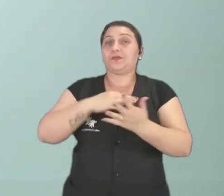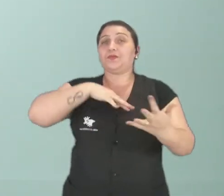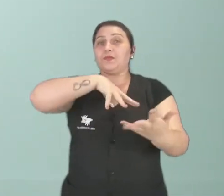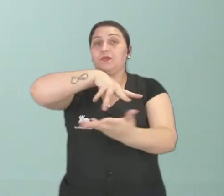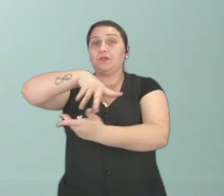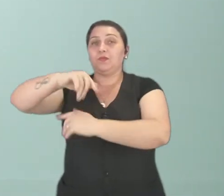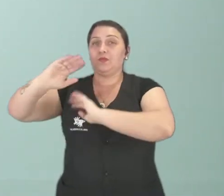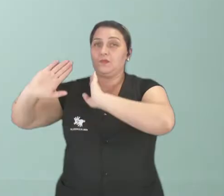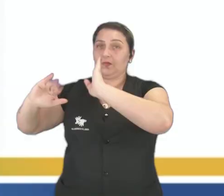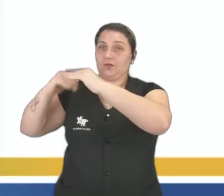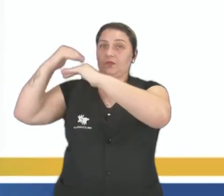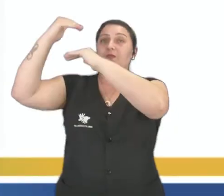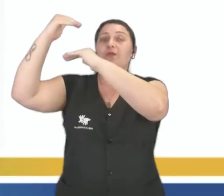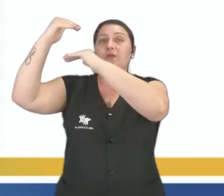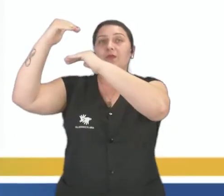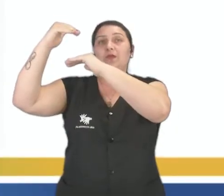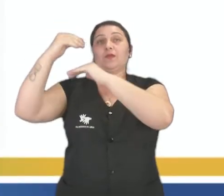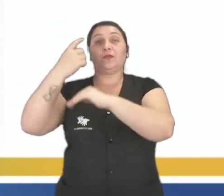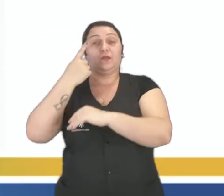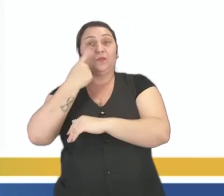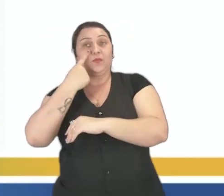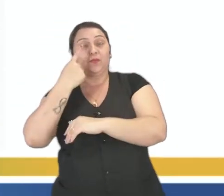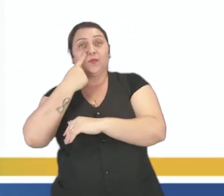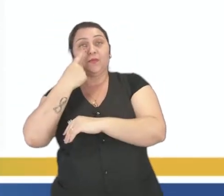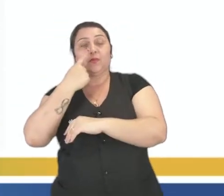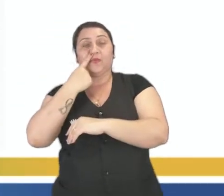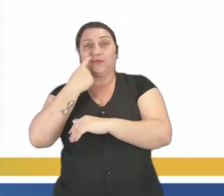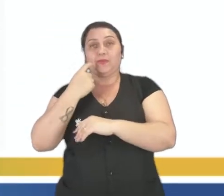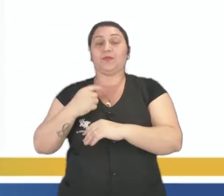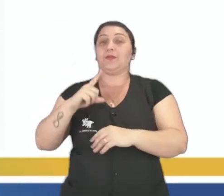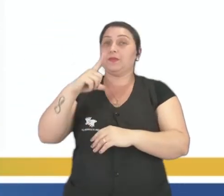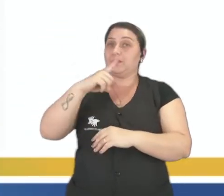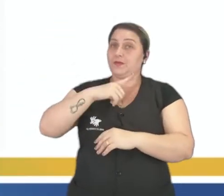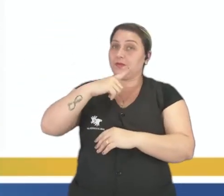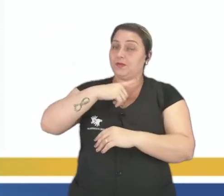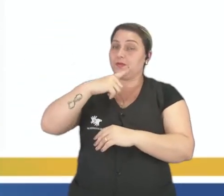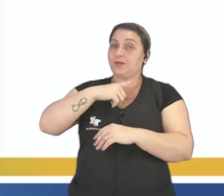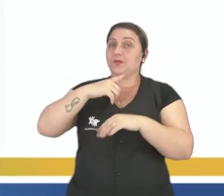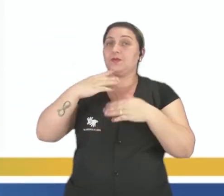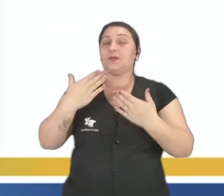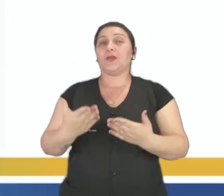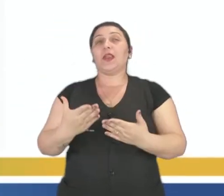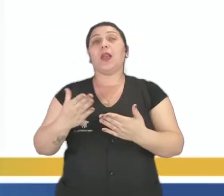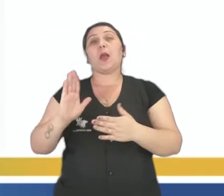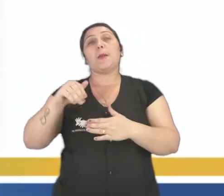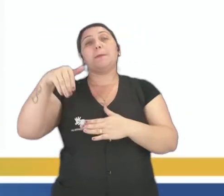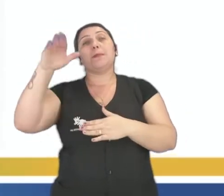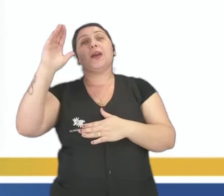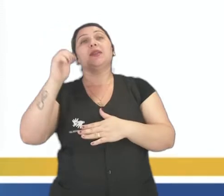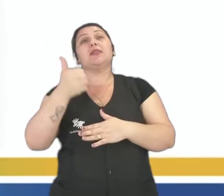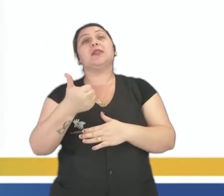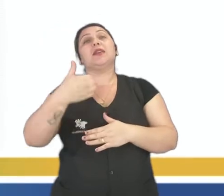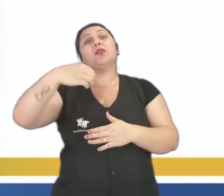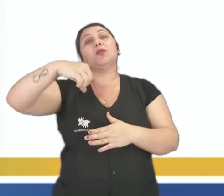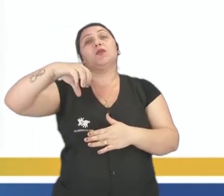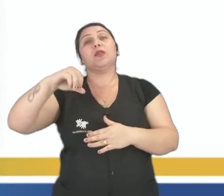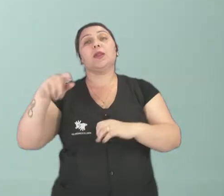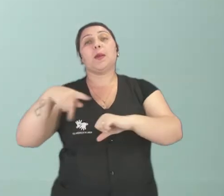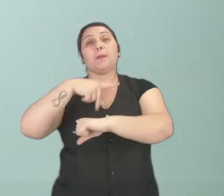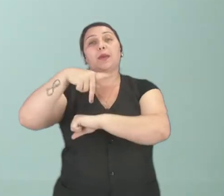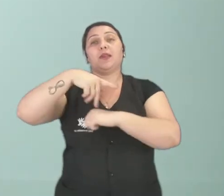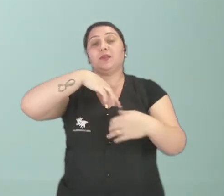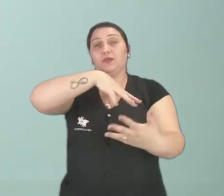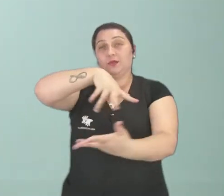mundo desenvolvido. Olha só, quando temos a situação de um pouco mais de 190 países do